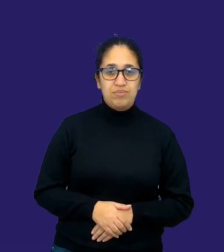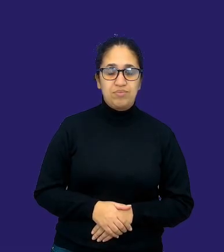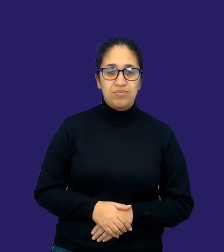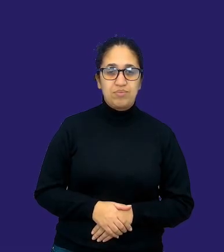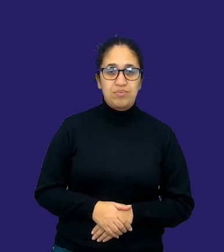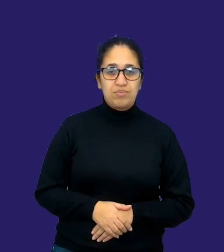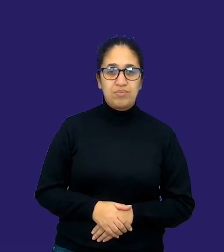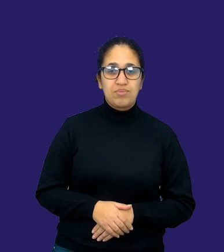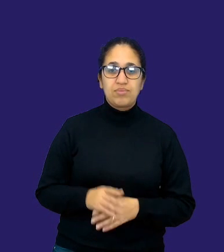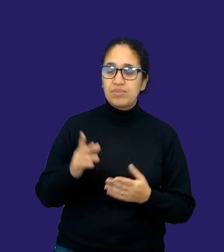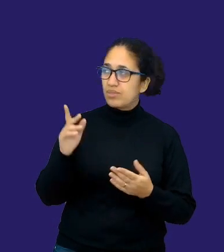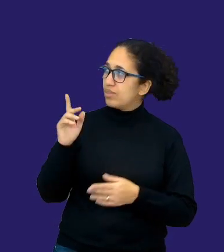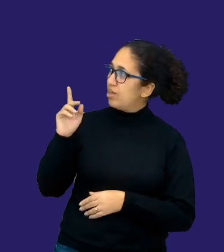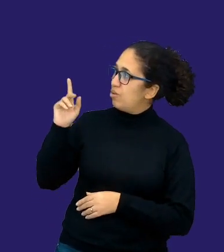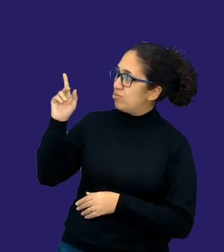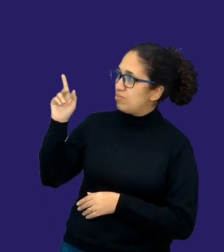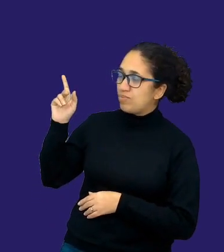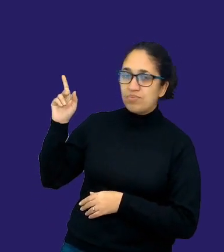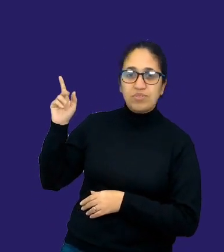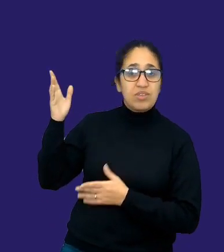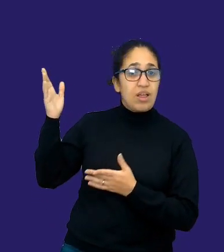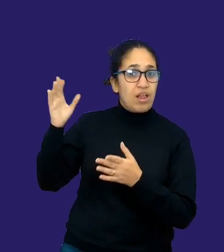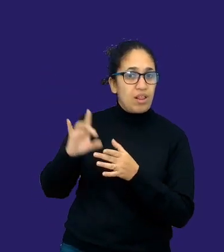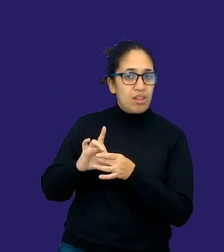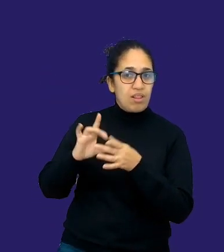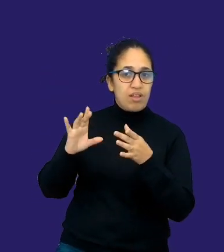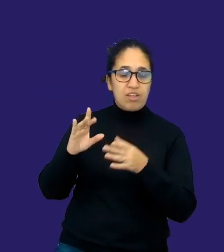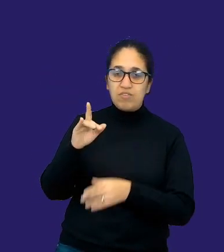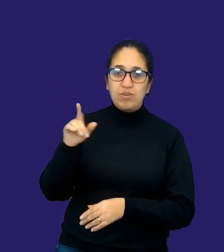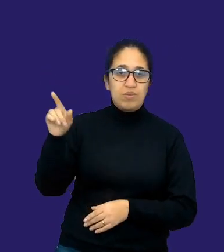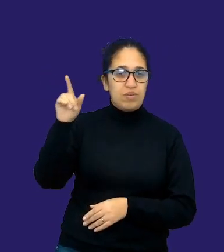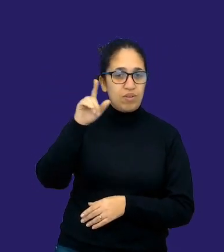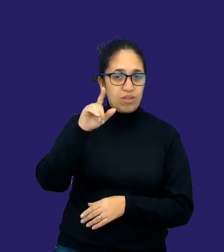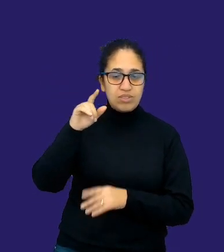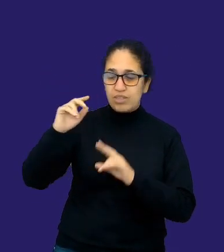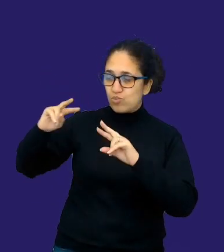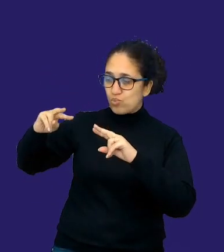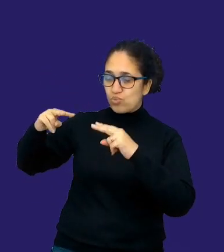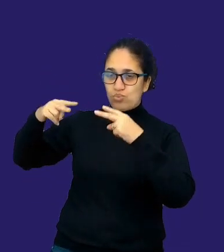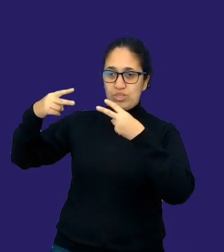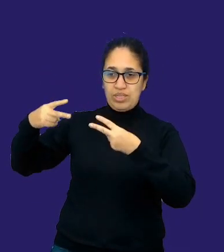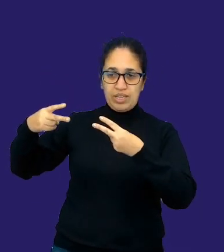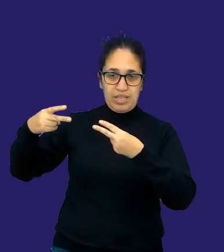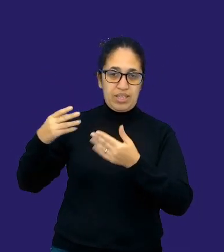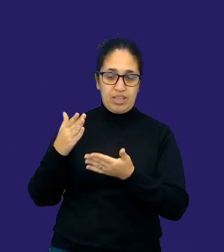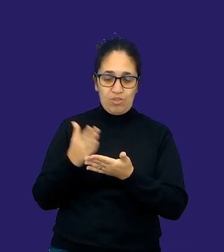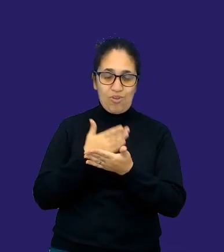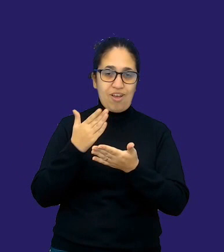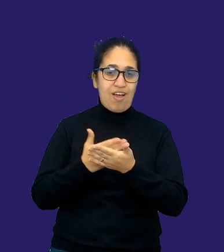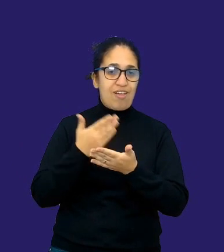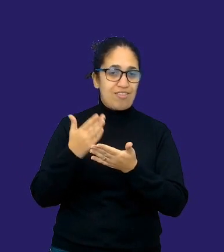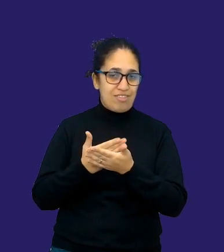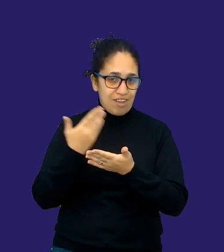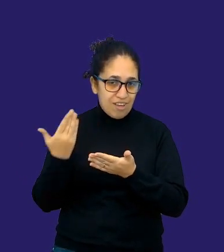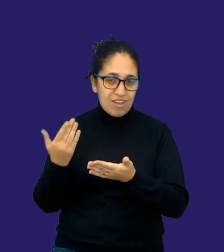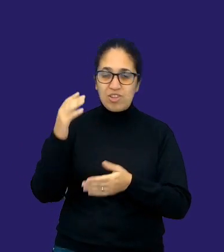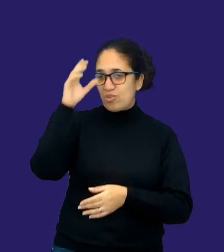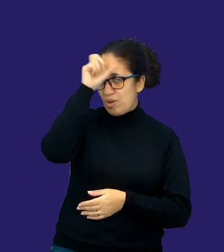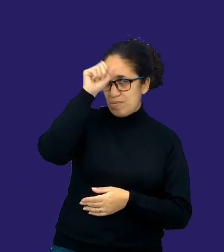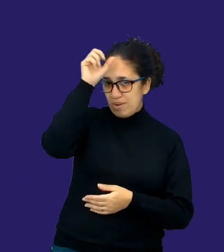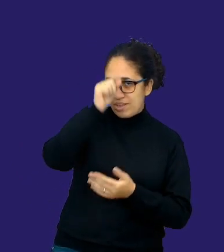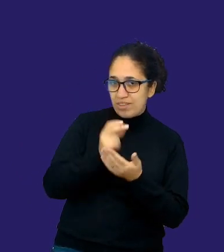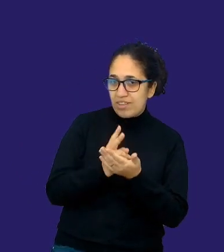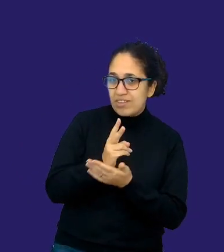Então, a gente sempre deixa, né, para vocês disponível o link aí dos cadernos, né, que tem do Aprender Sempre, bem como